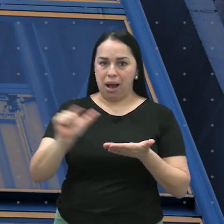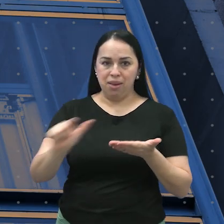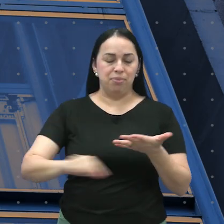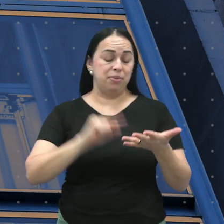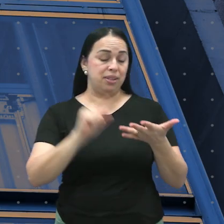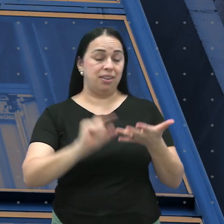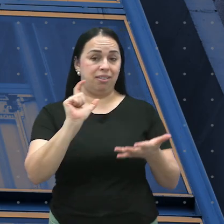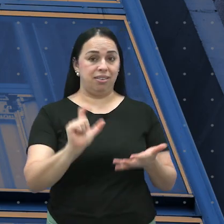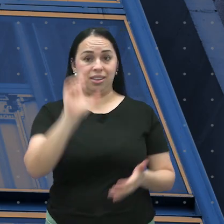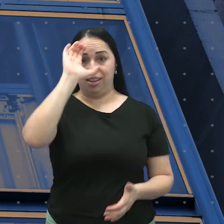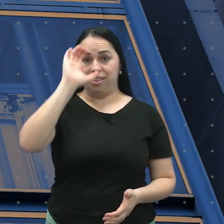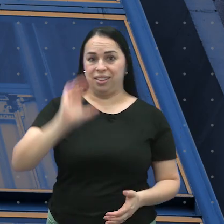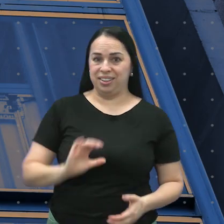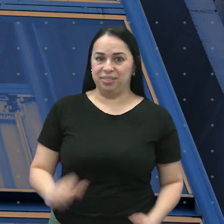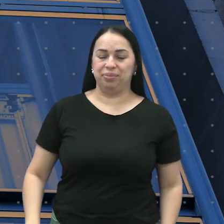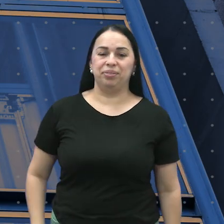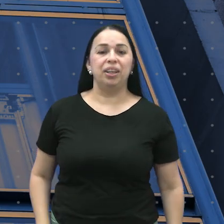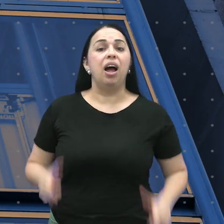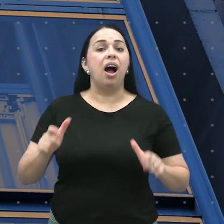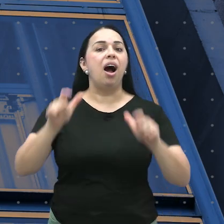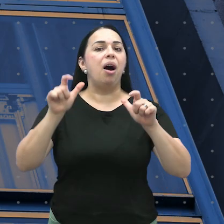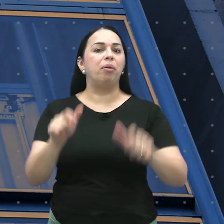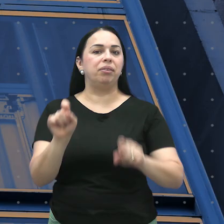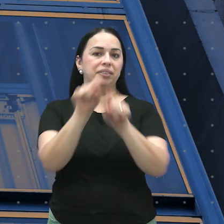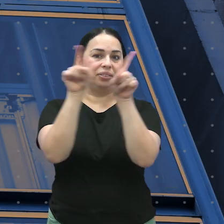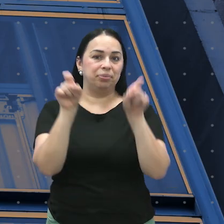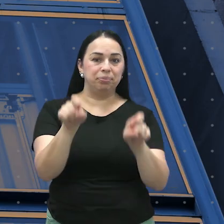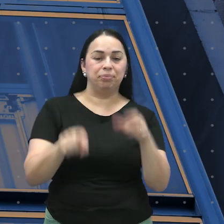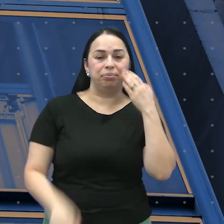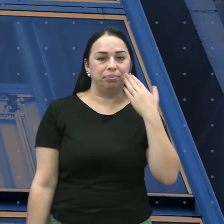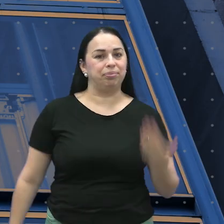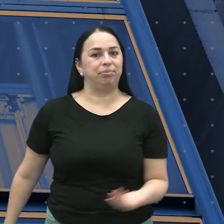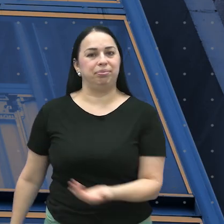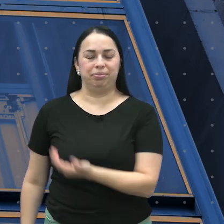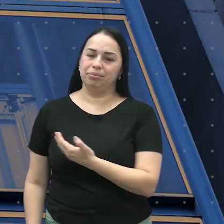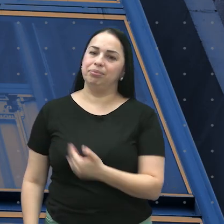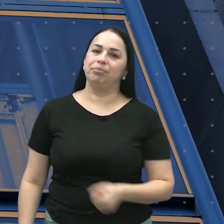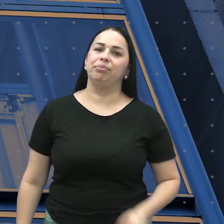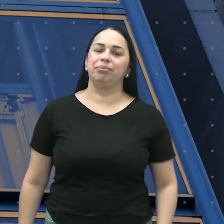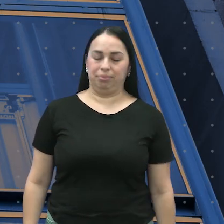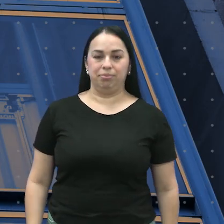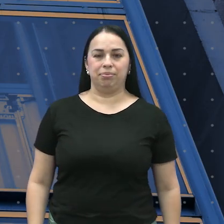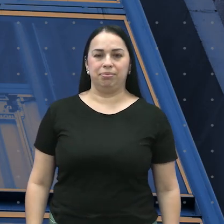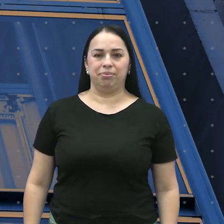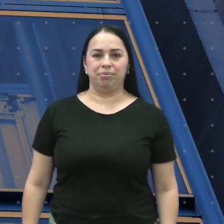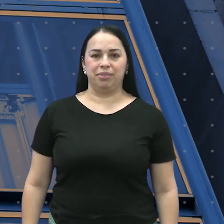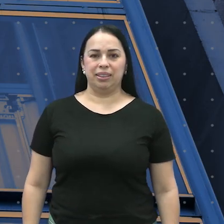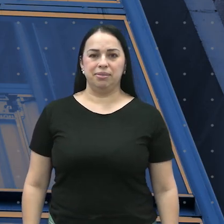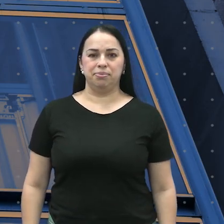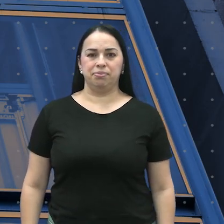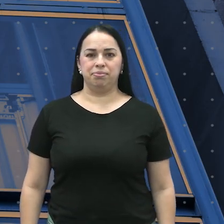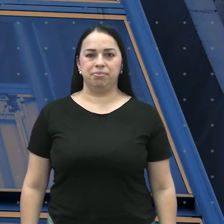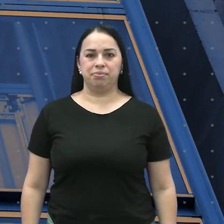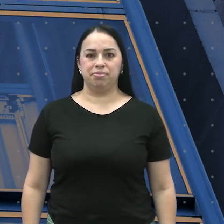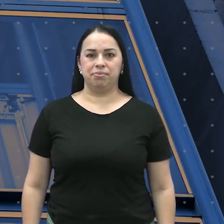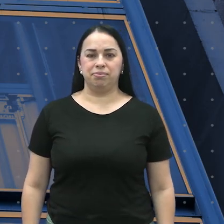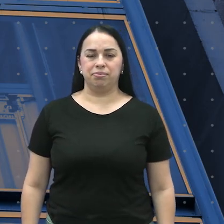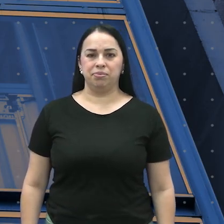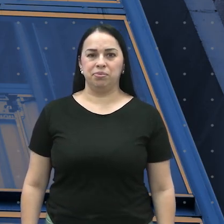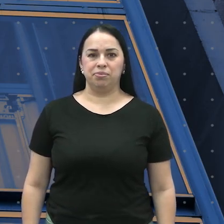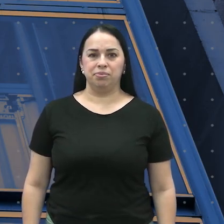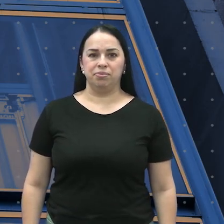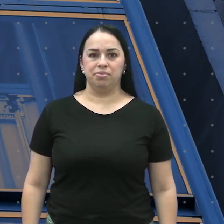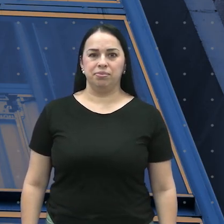trabalho e o cartão cidadão. O PAT fica na Praça Afonso Pena, número 175, no centro da cidade.